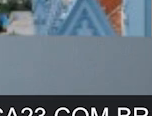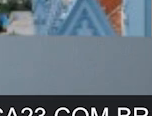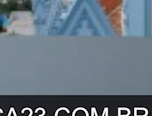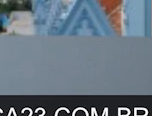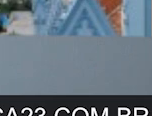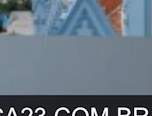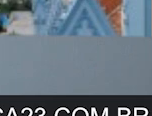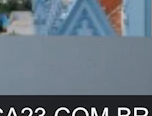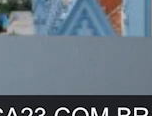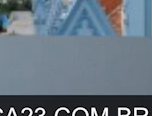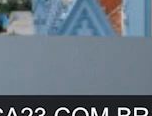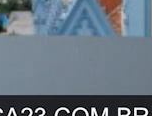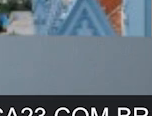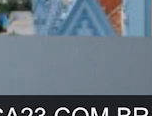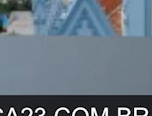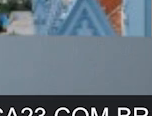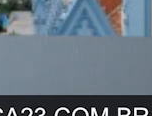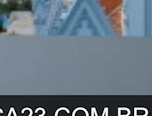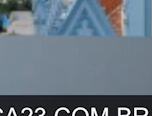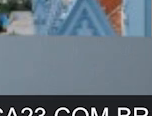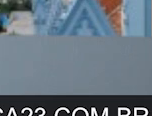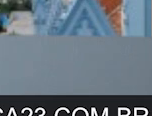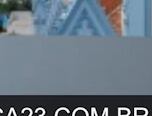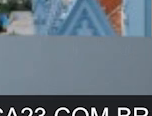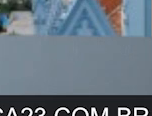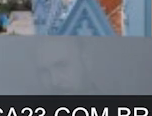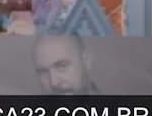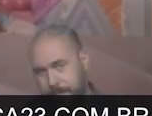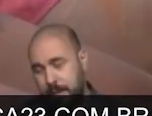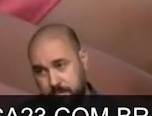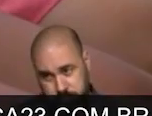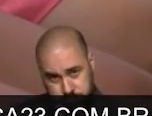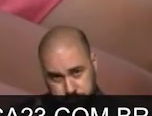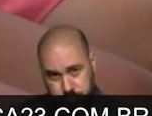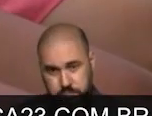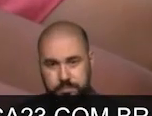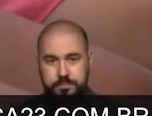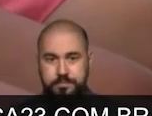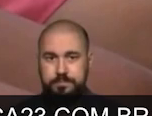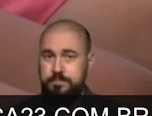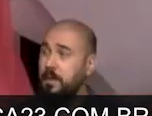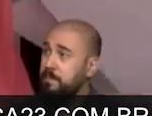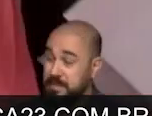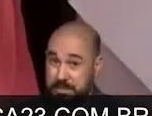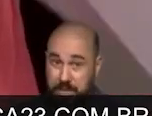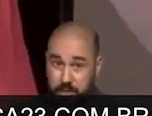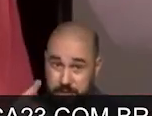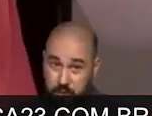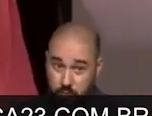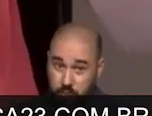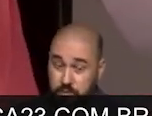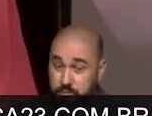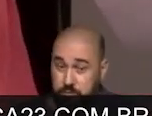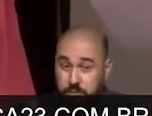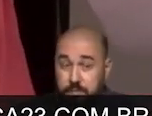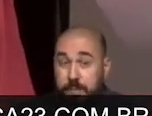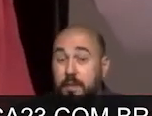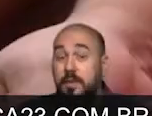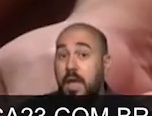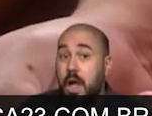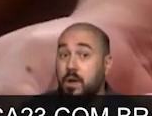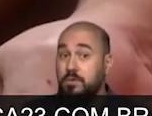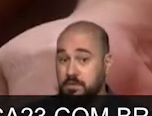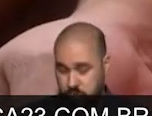preocupação dos especialistas, veja só, e entre as grávidas também. Casos de transmissão vertical do vírus Oropouche durante a